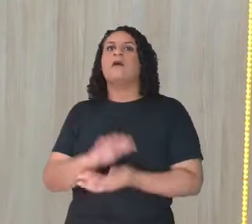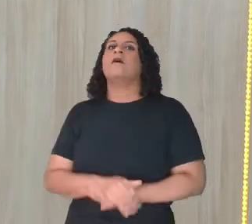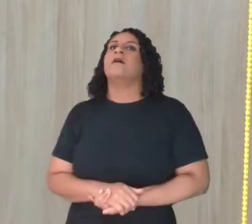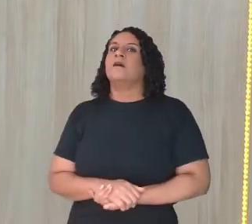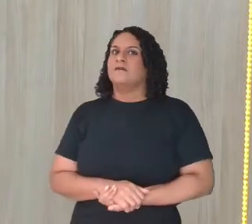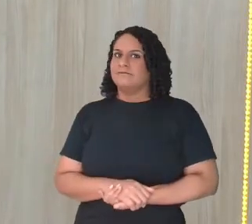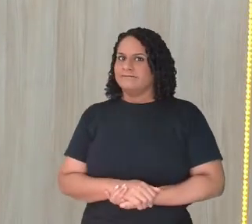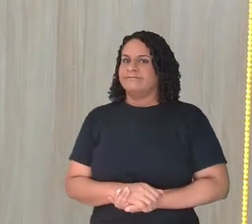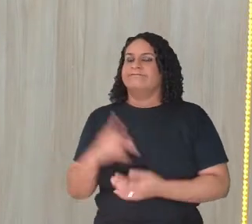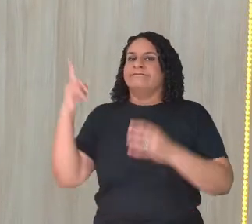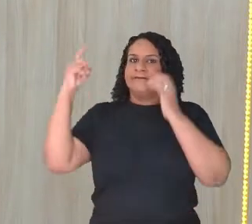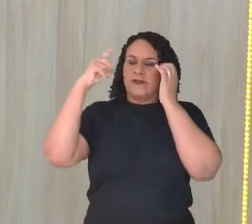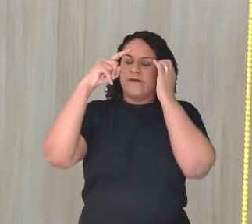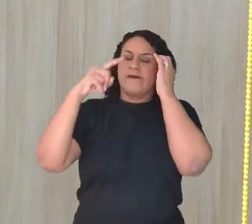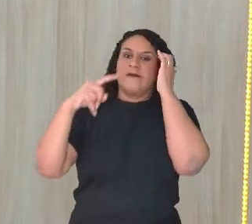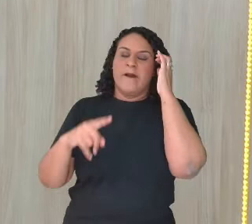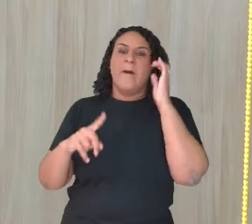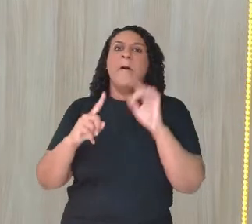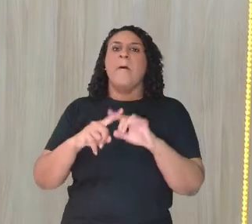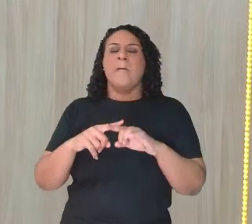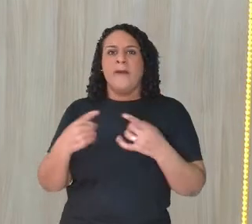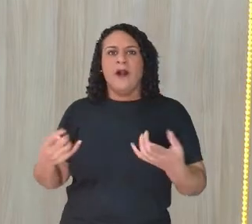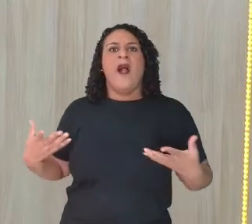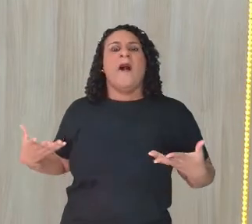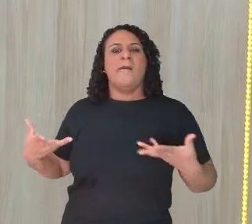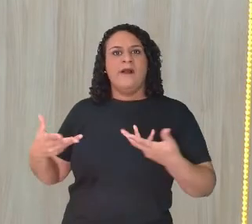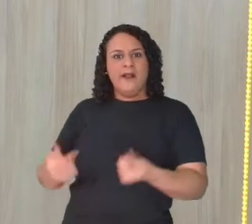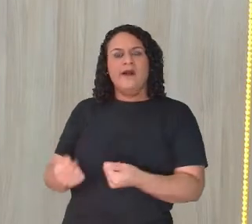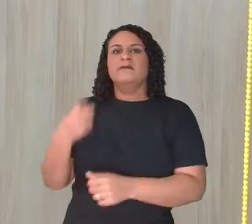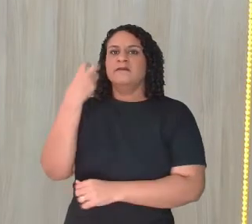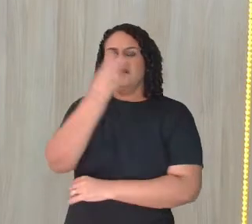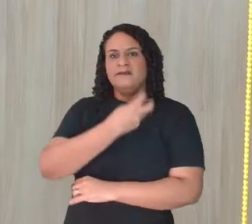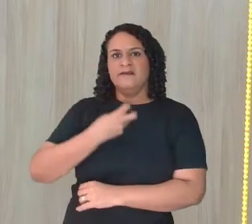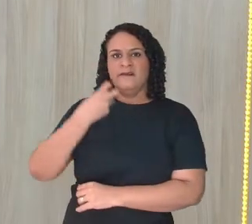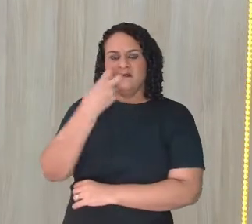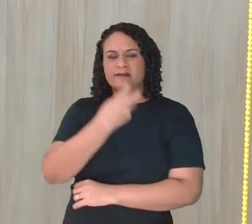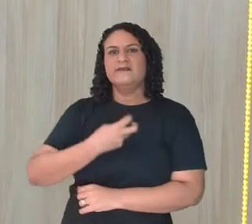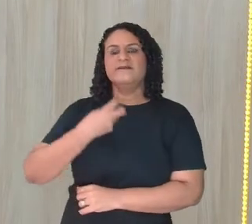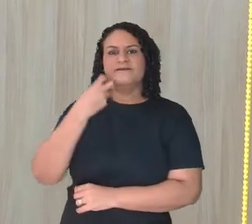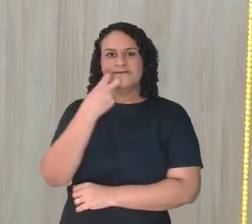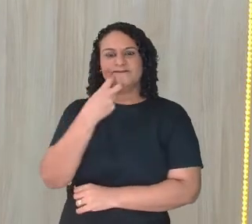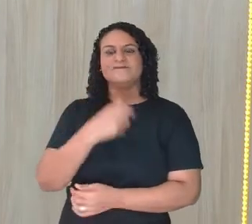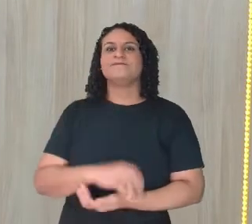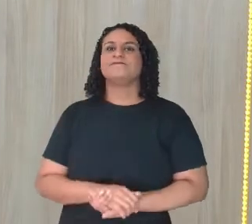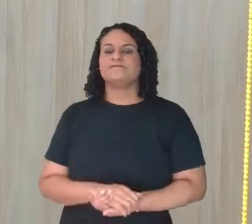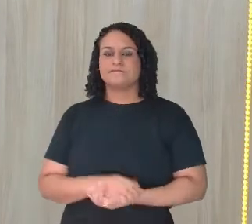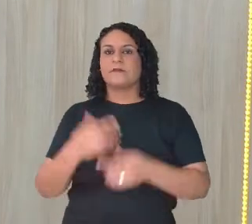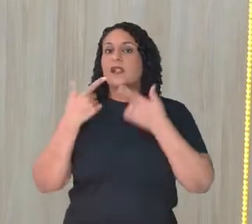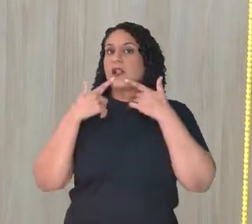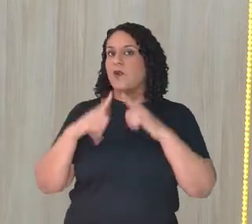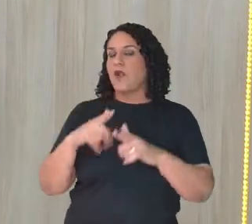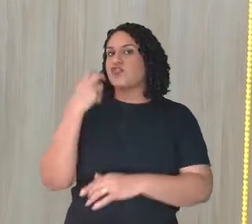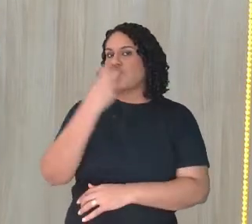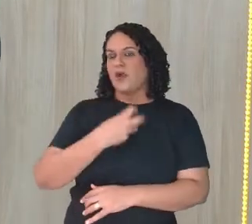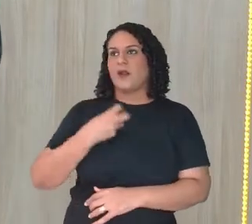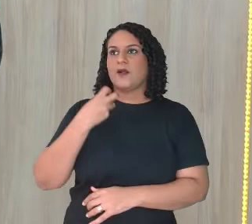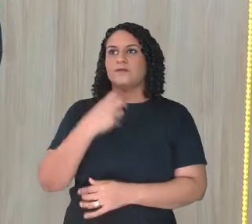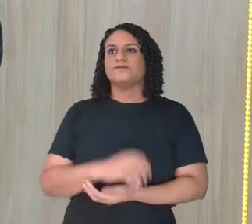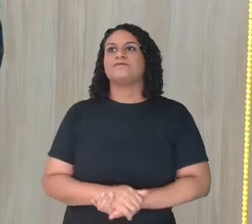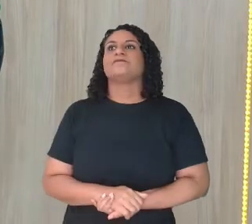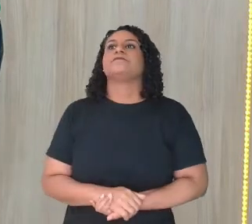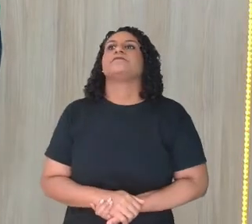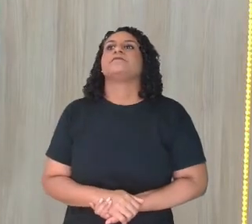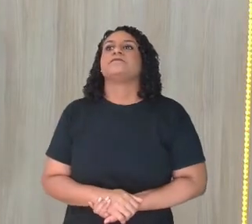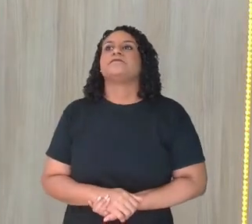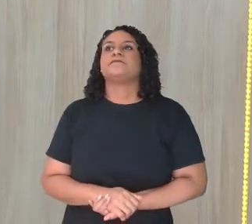muito difícil, mas isso é uma habilidade da oralidade. Isso é uma habilidade da linguagem oral. Mas vamos